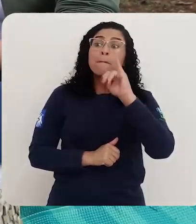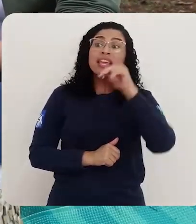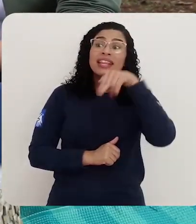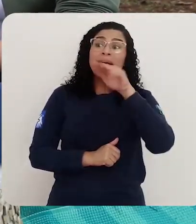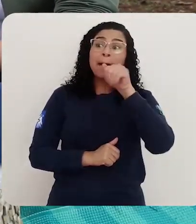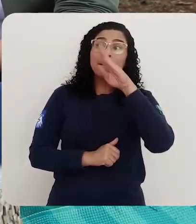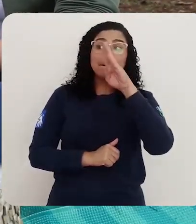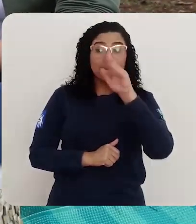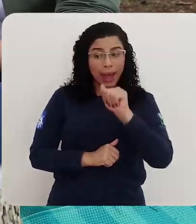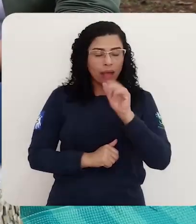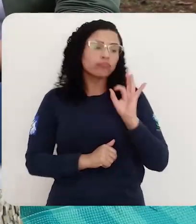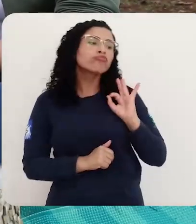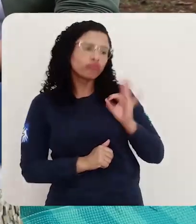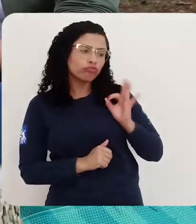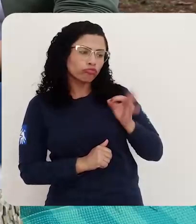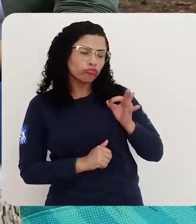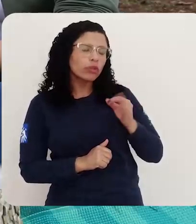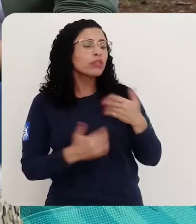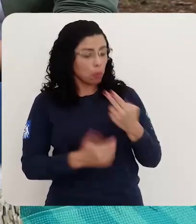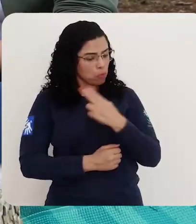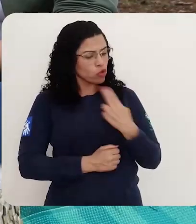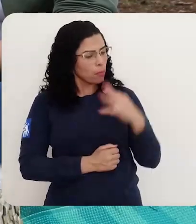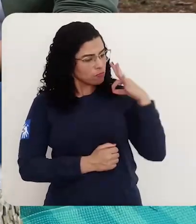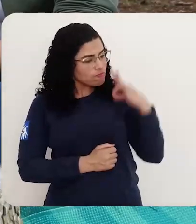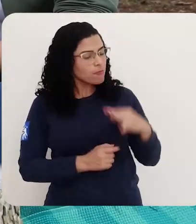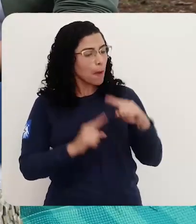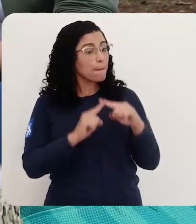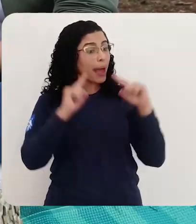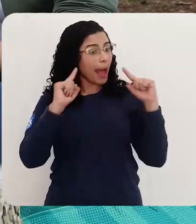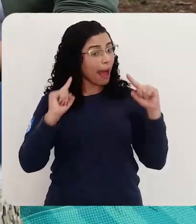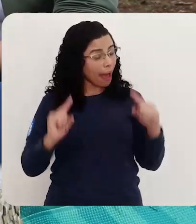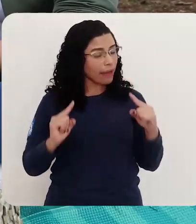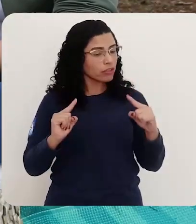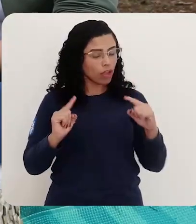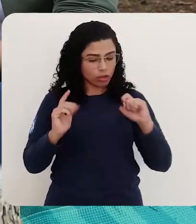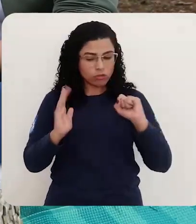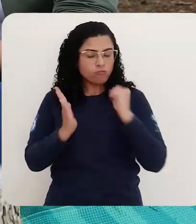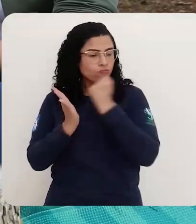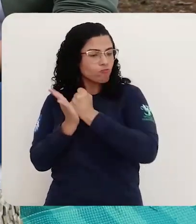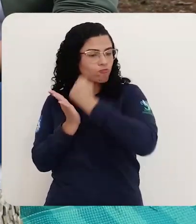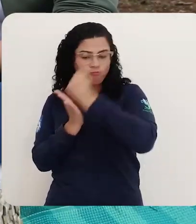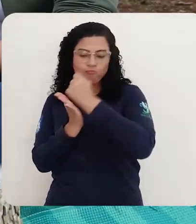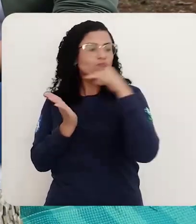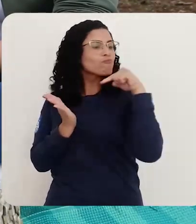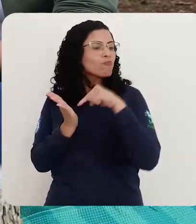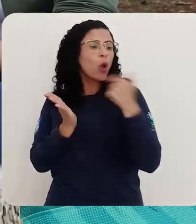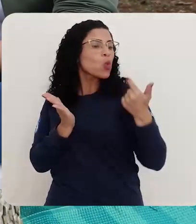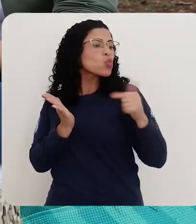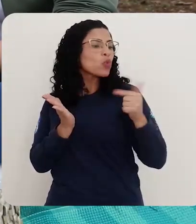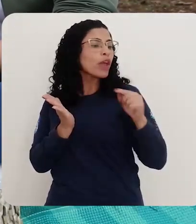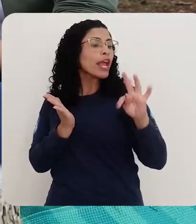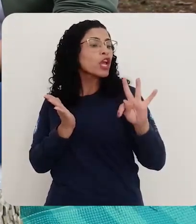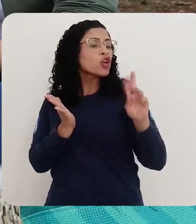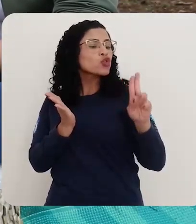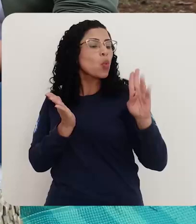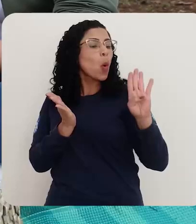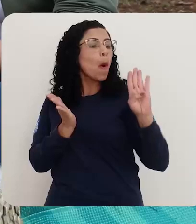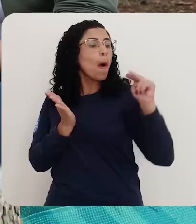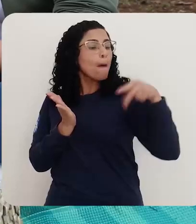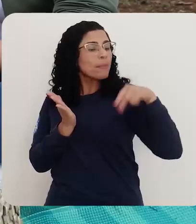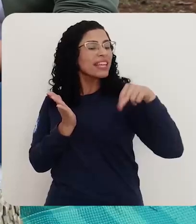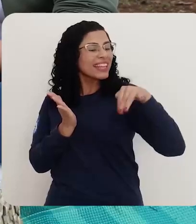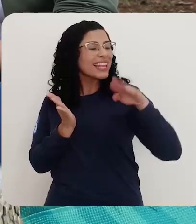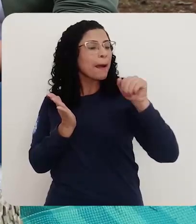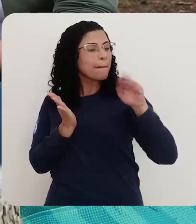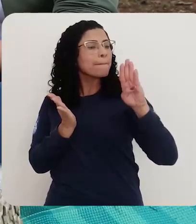Edna Gama Tupinambá. Meu nome se chama Edna Gama Tupinambá, mas no registro a gente não tem esse